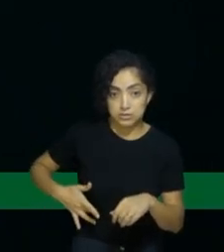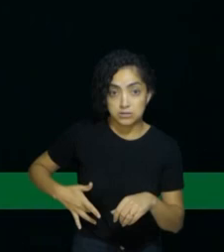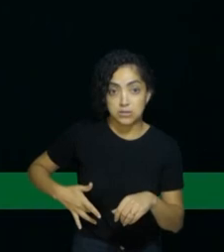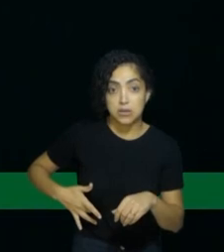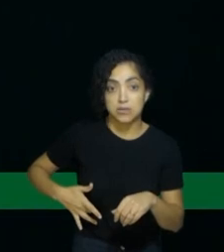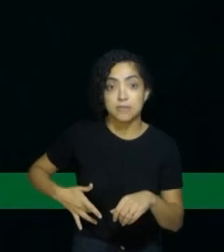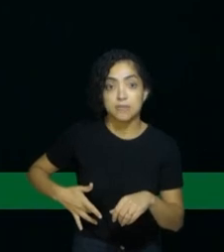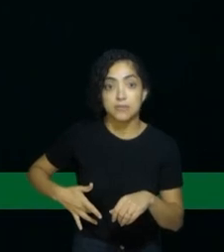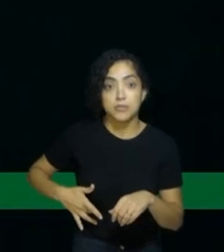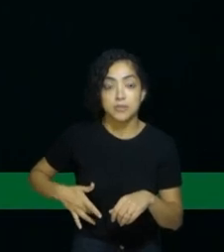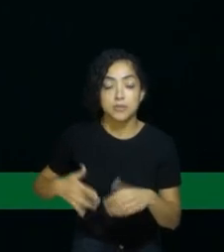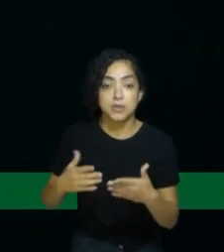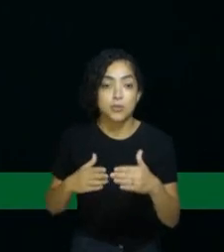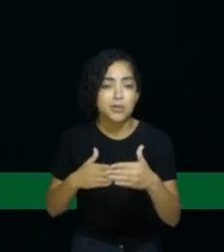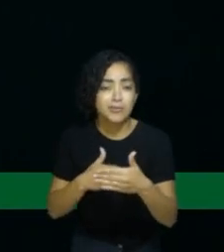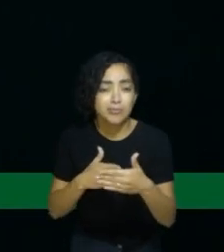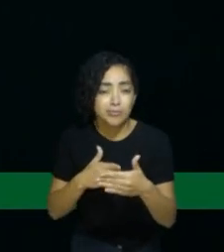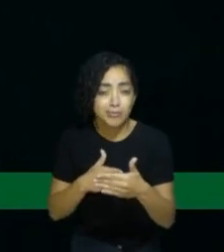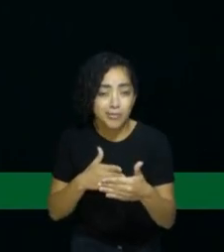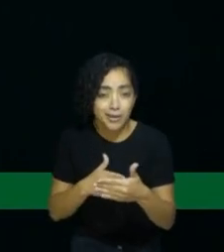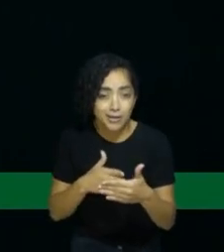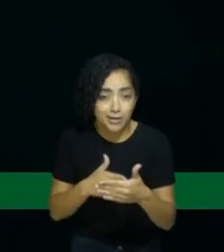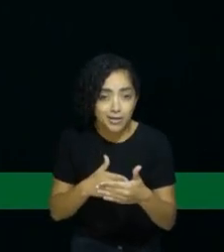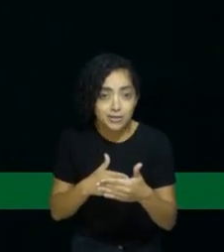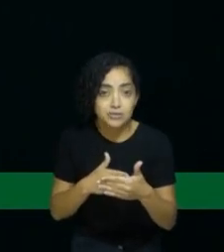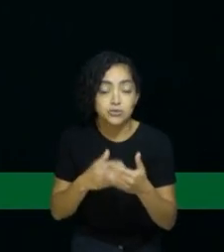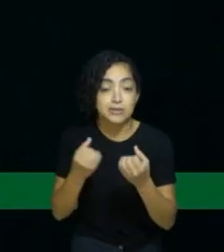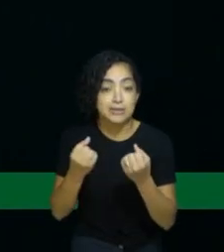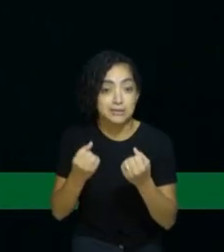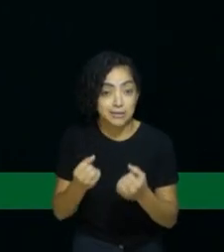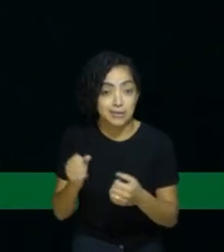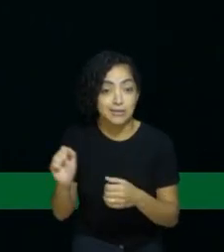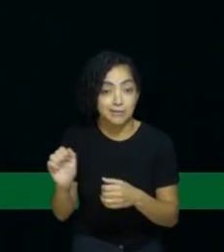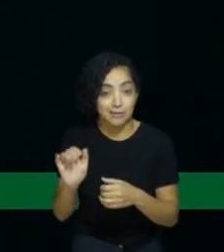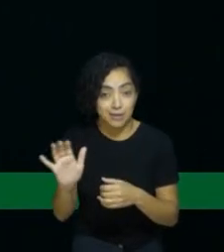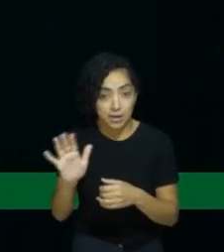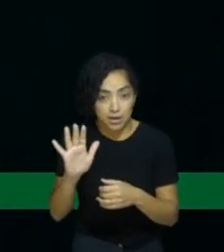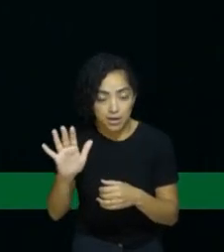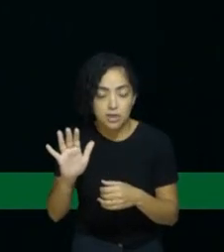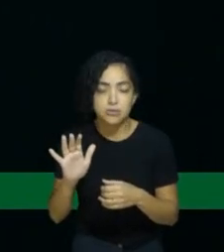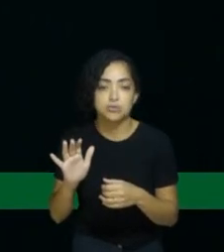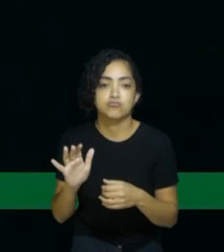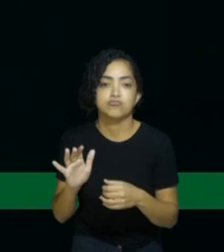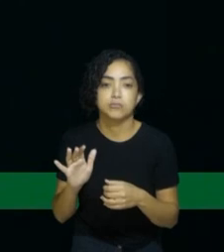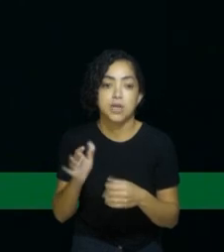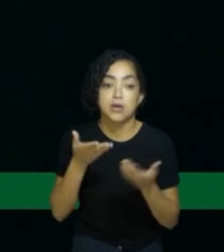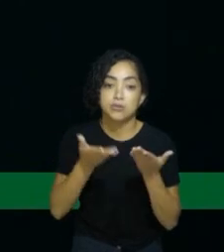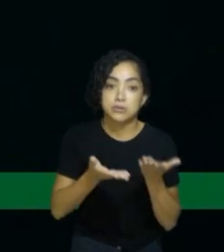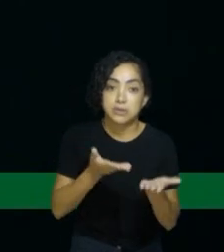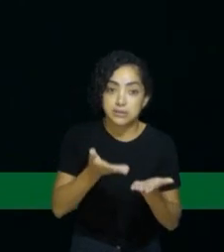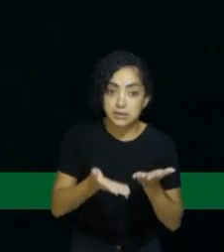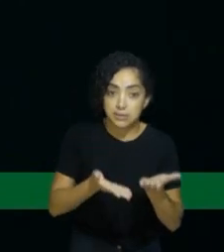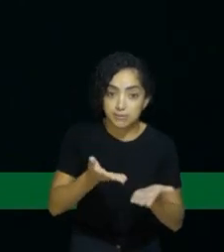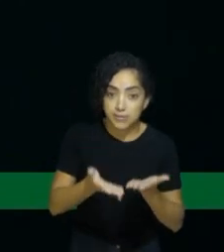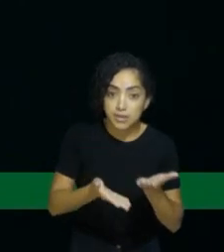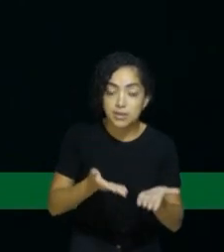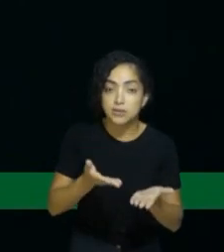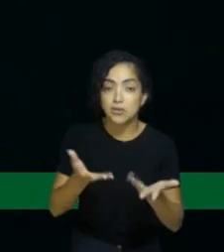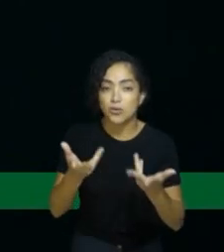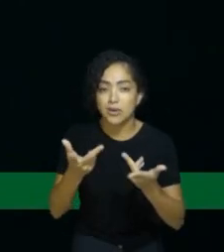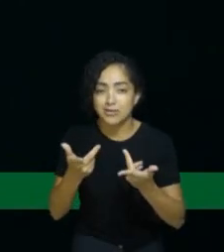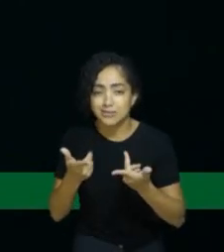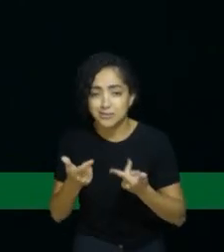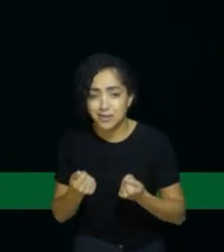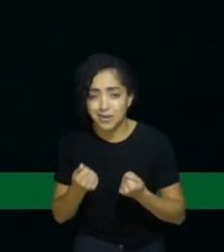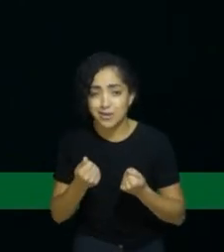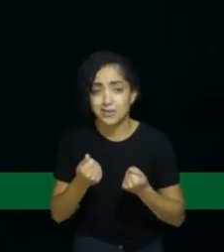a pessoa ela custa caro aos cofres públicos ela tira qualidade e quantidade